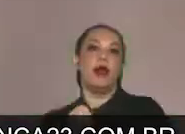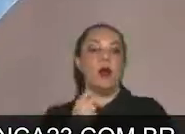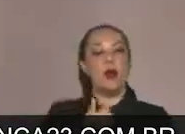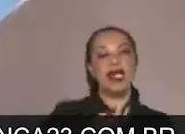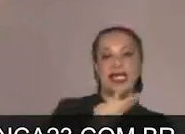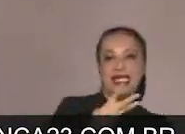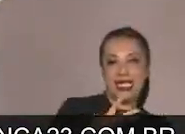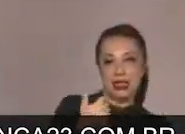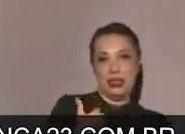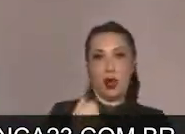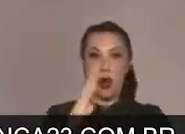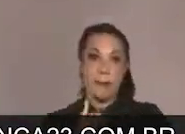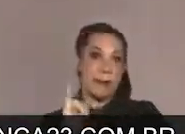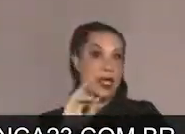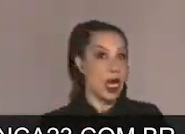quase